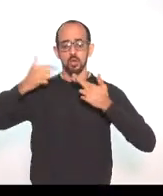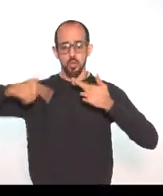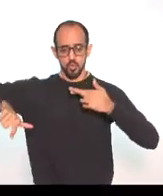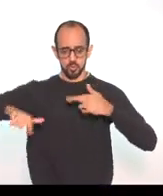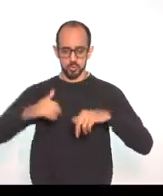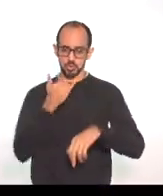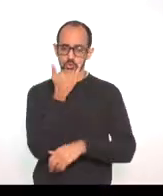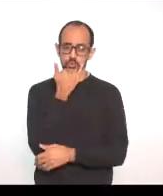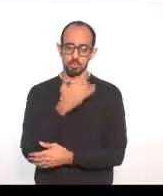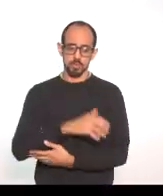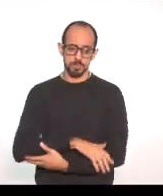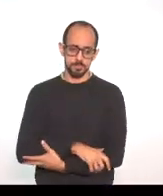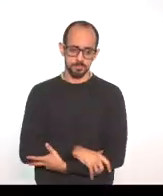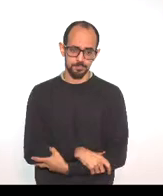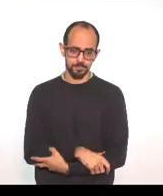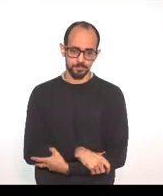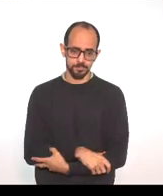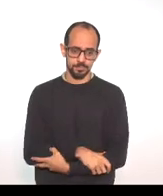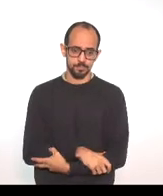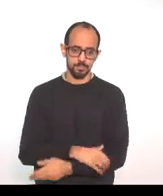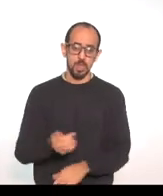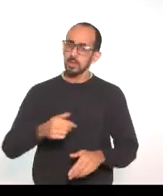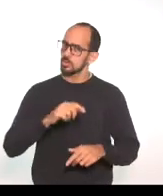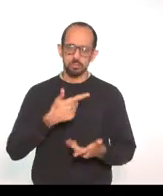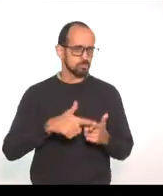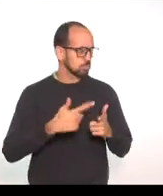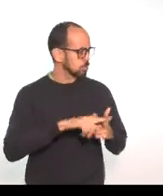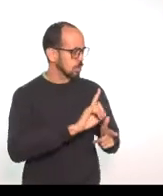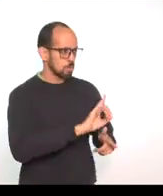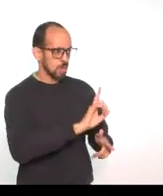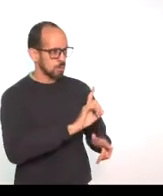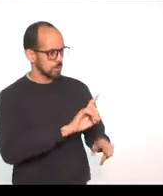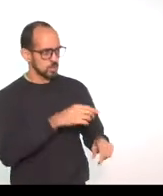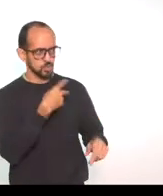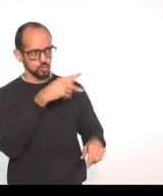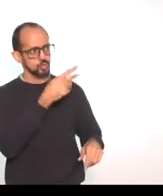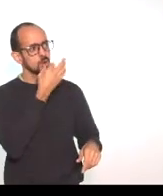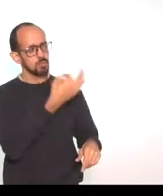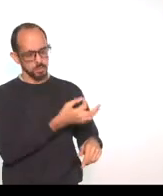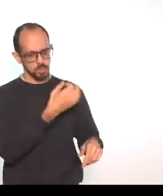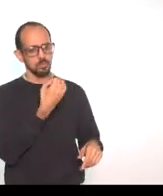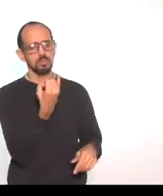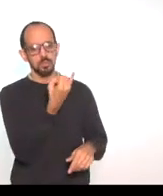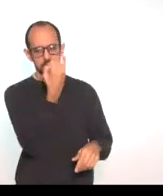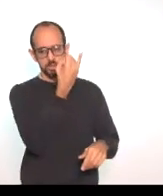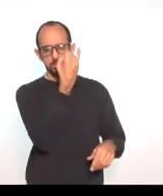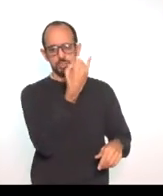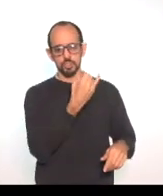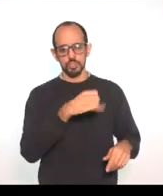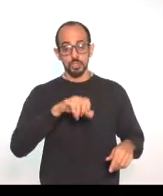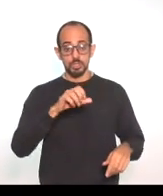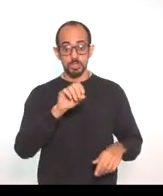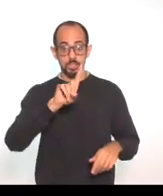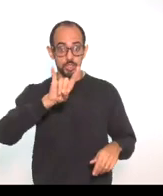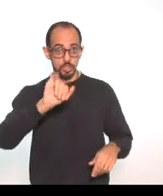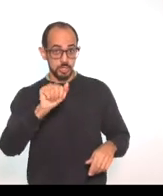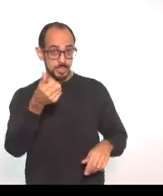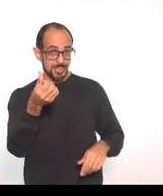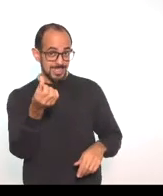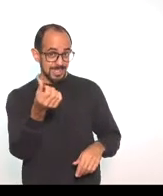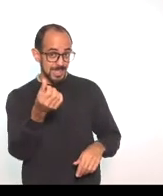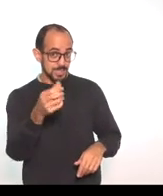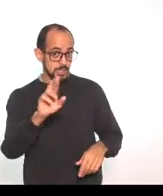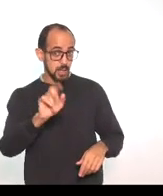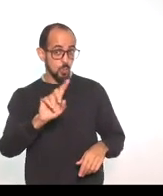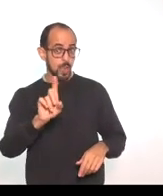não há problema alguma grávida suas contribuições e na verdade eu insisto que um dia 16 não será propriamente uma audiência pública